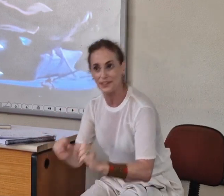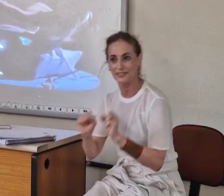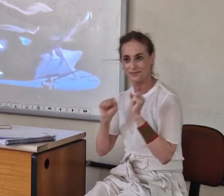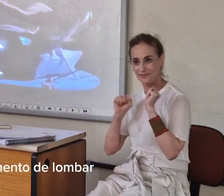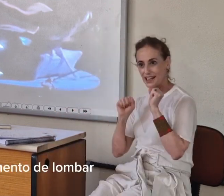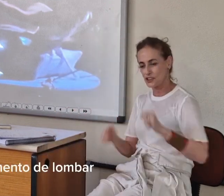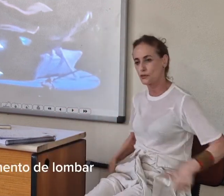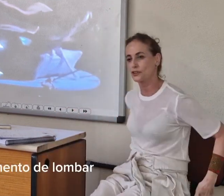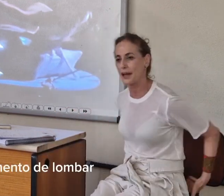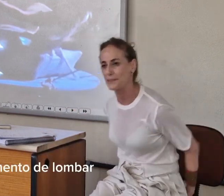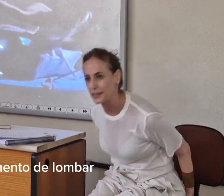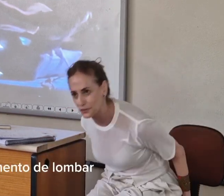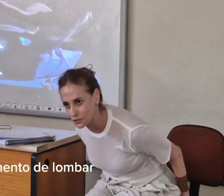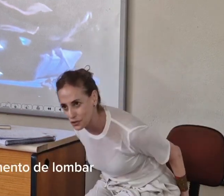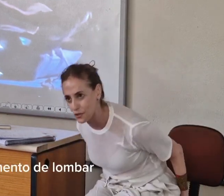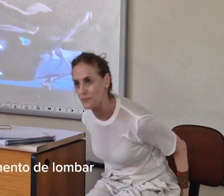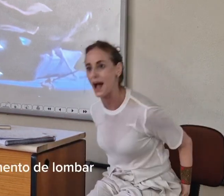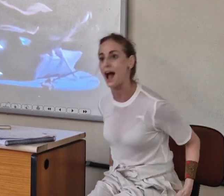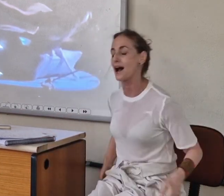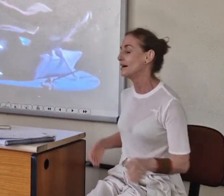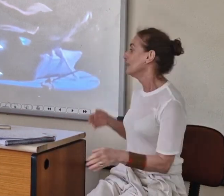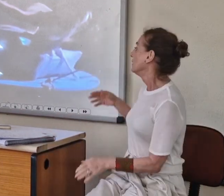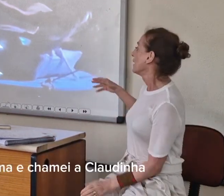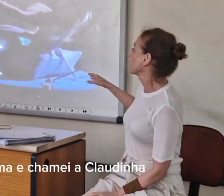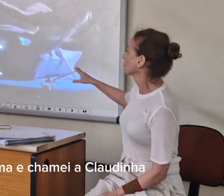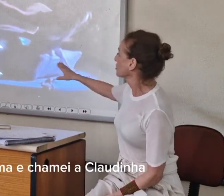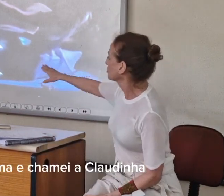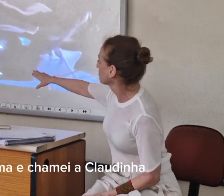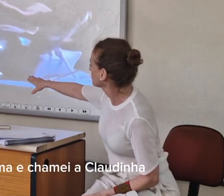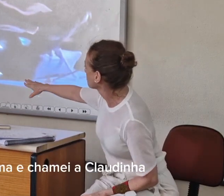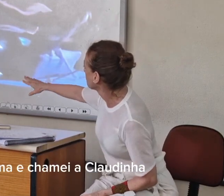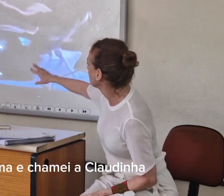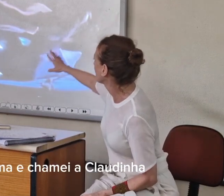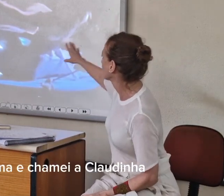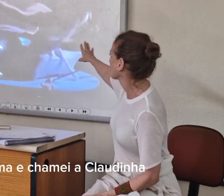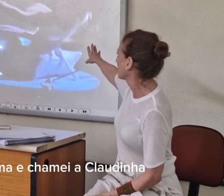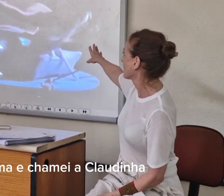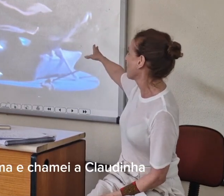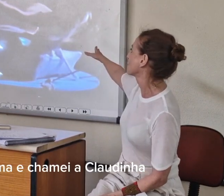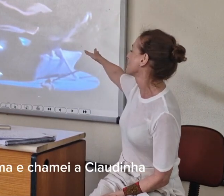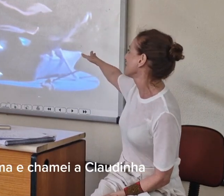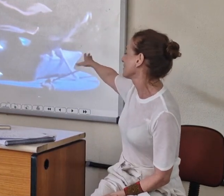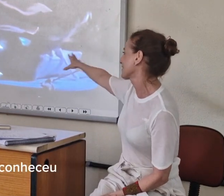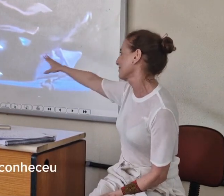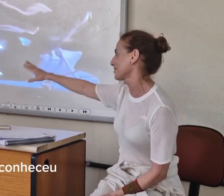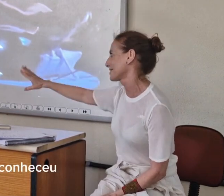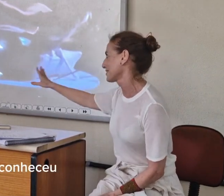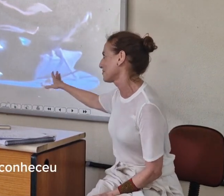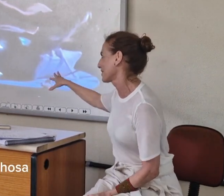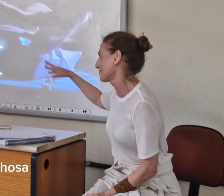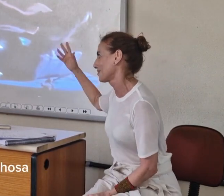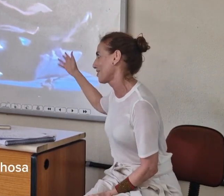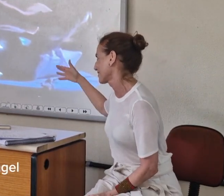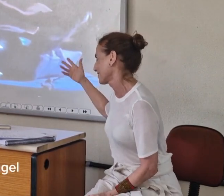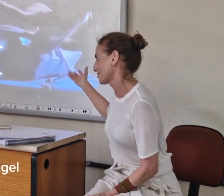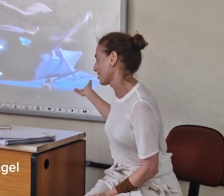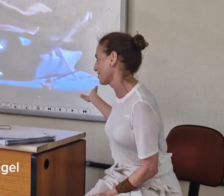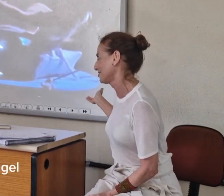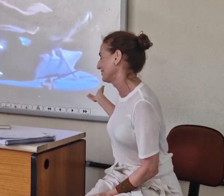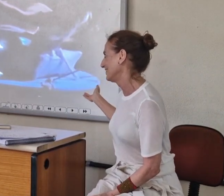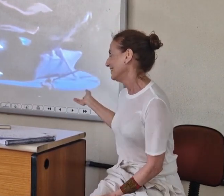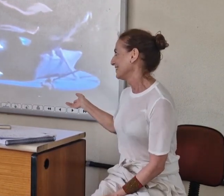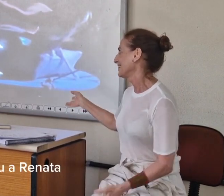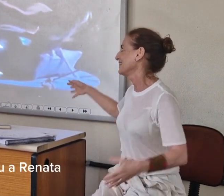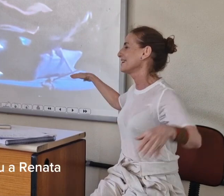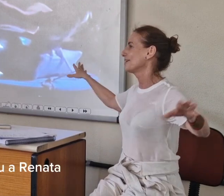movimento também. Ela tinha encurtamento de lombar. Aí a gente criou uma espuma e chamei a Claudinha, que apareceu maravilhosa, da